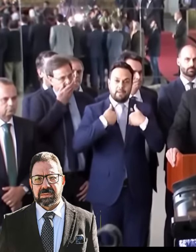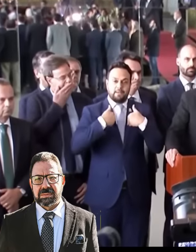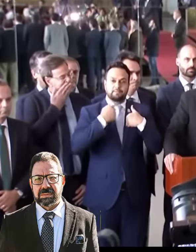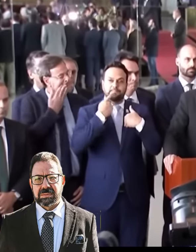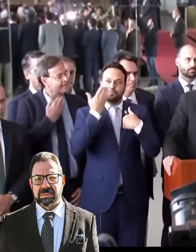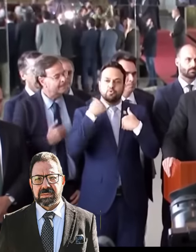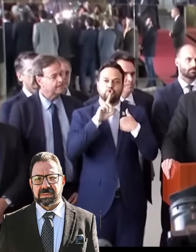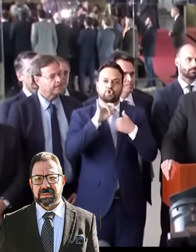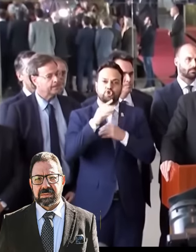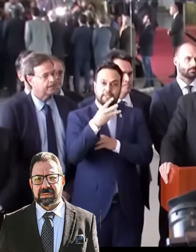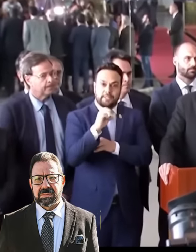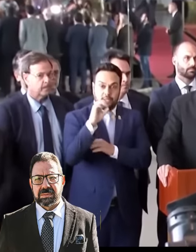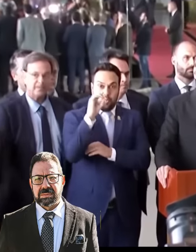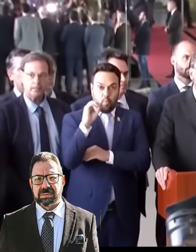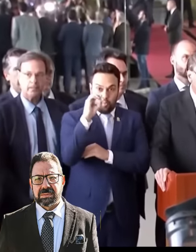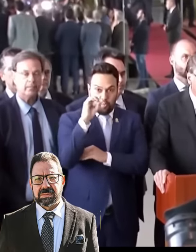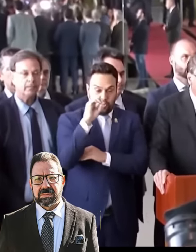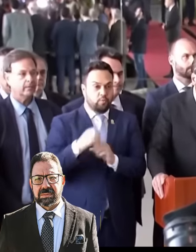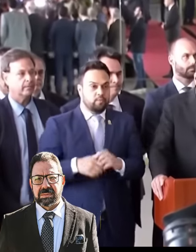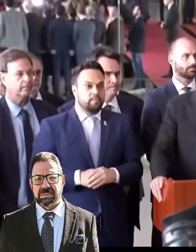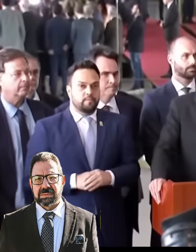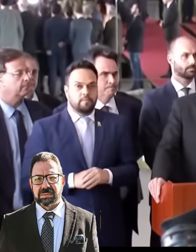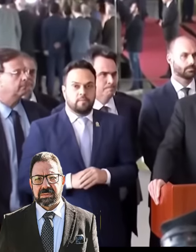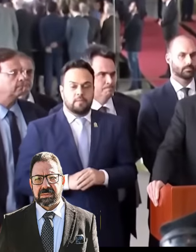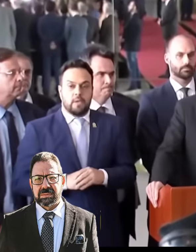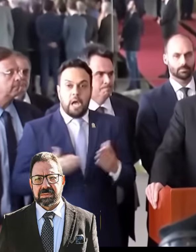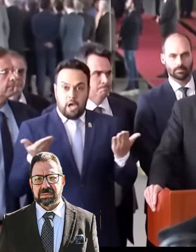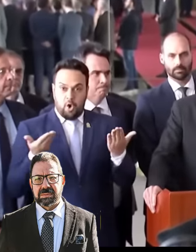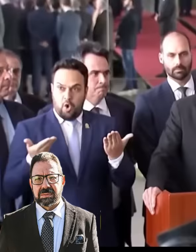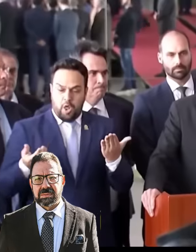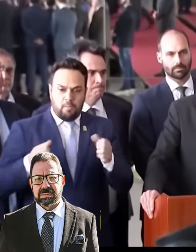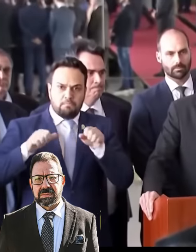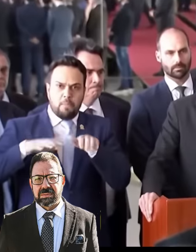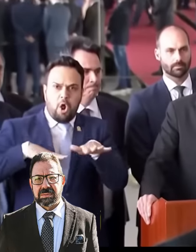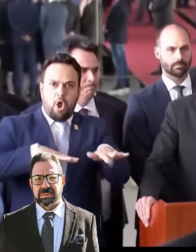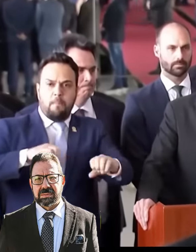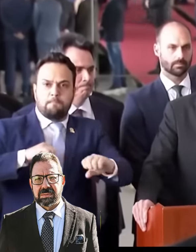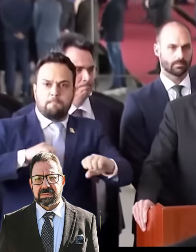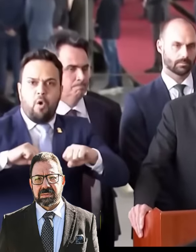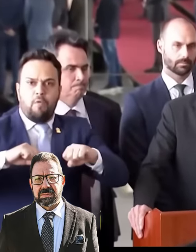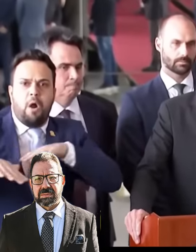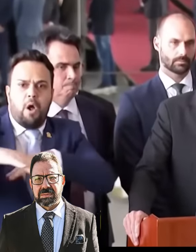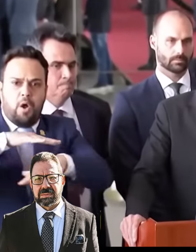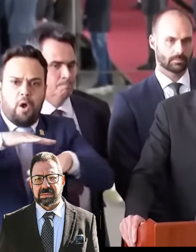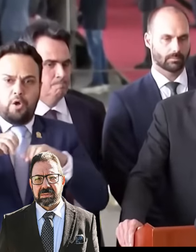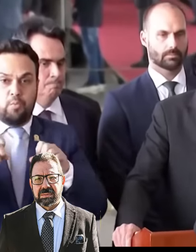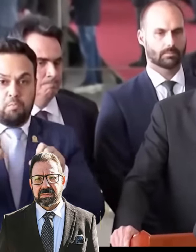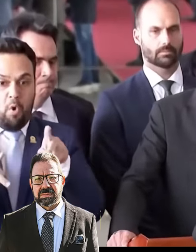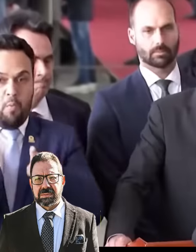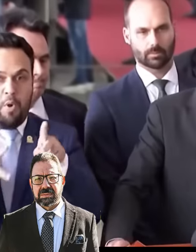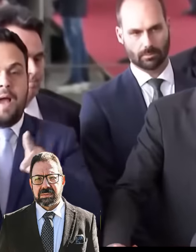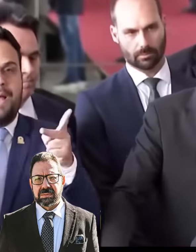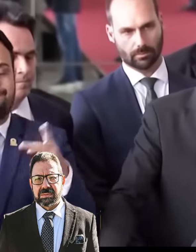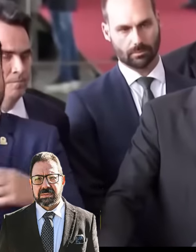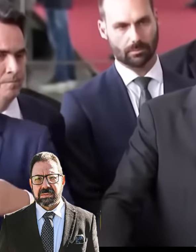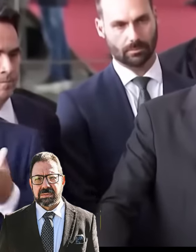30 de Outubro Os Atuais movimentos populares são fruto de indignação e sentimento de